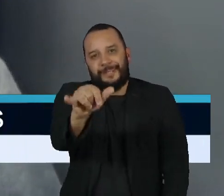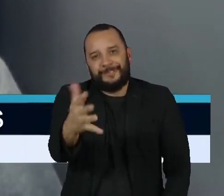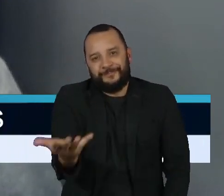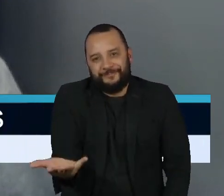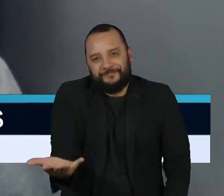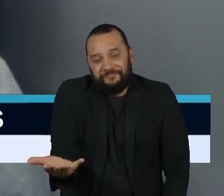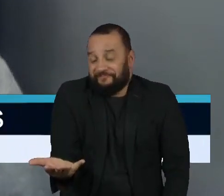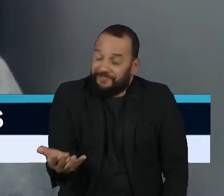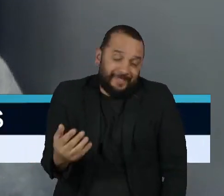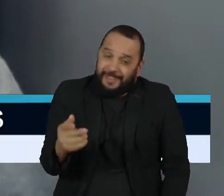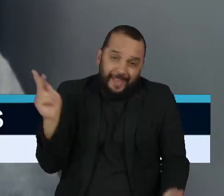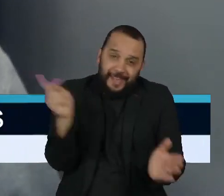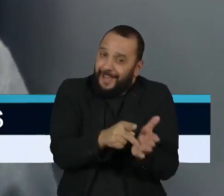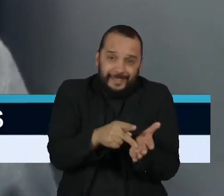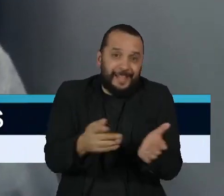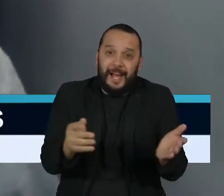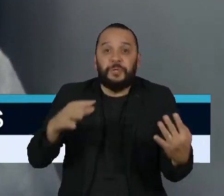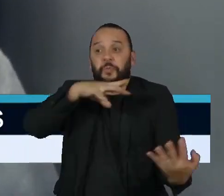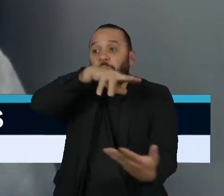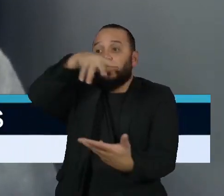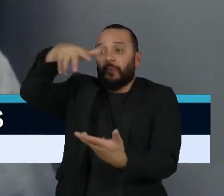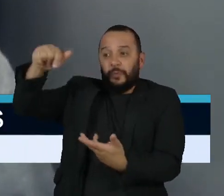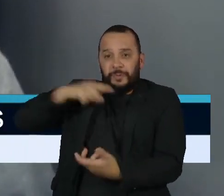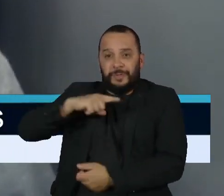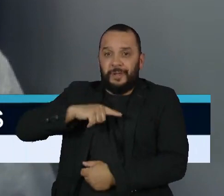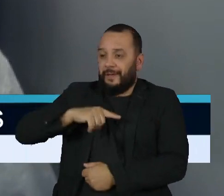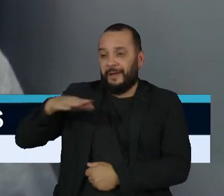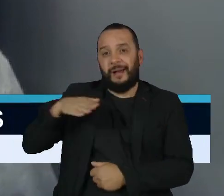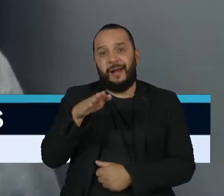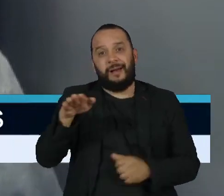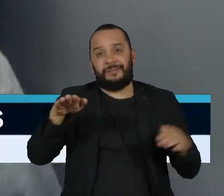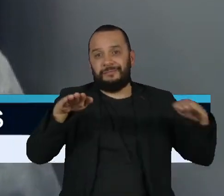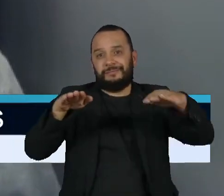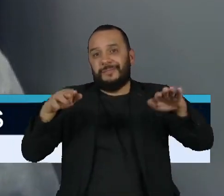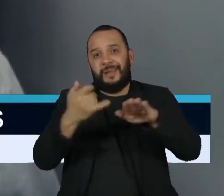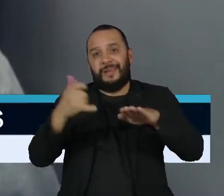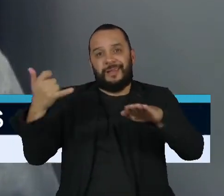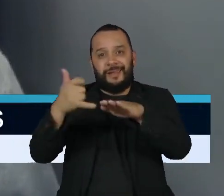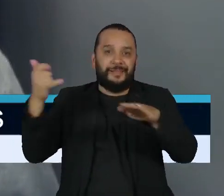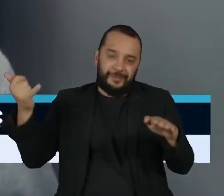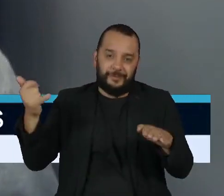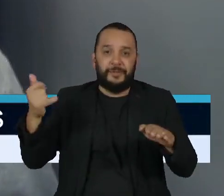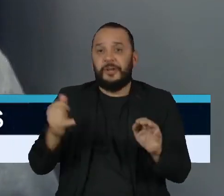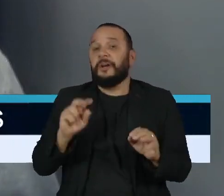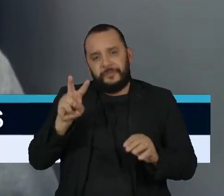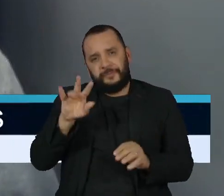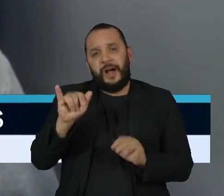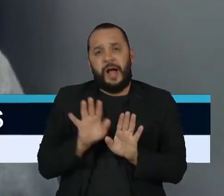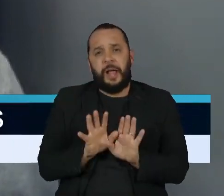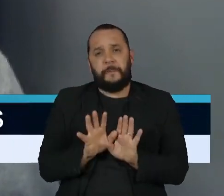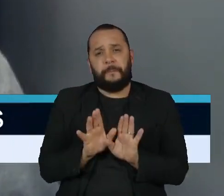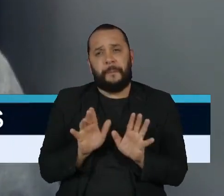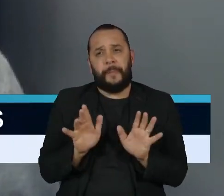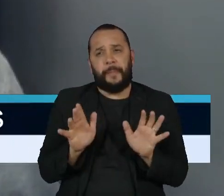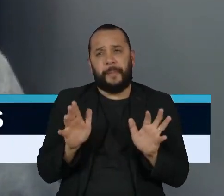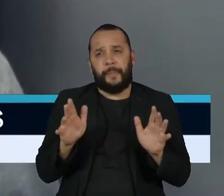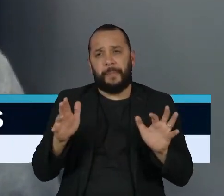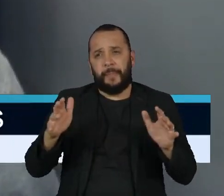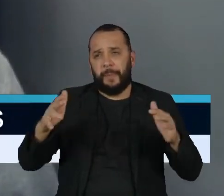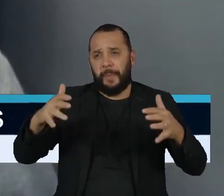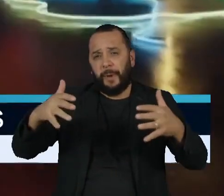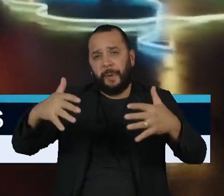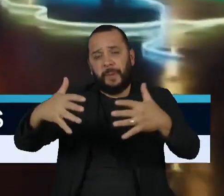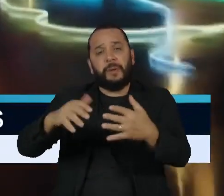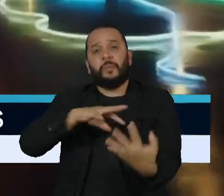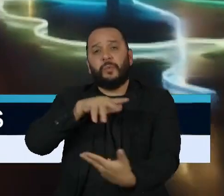é uma realidade e o mercado ele vai ser conquistado pelos